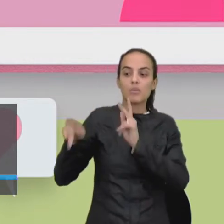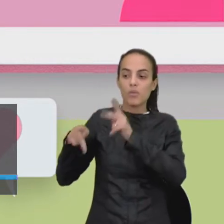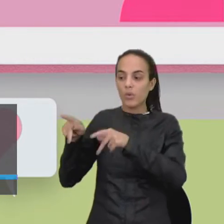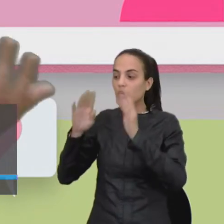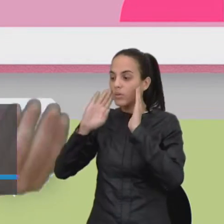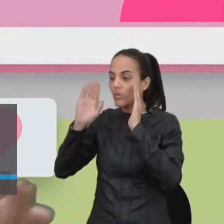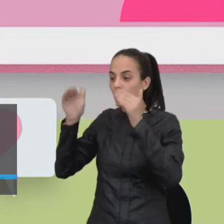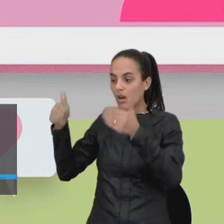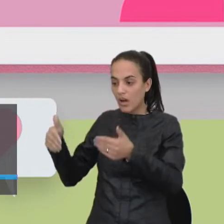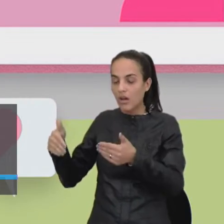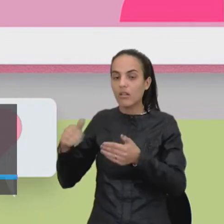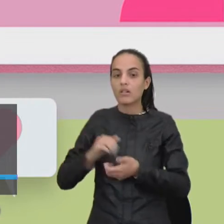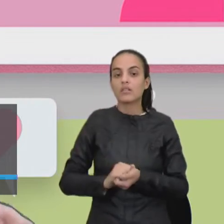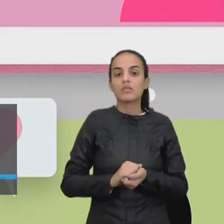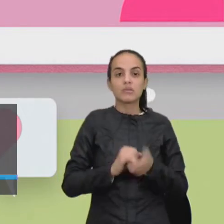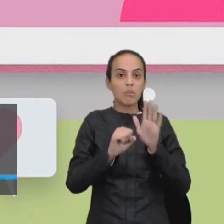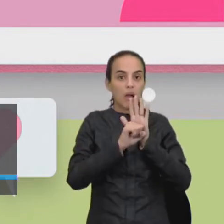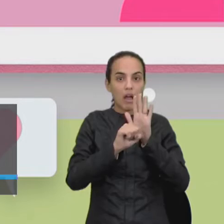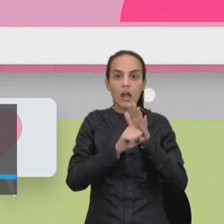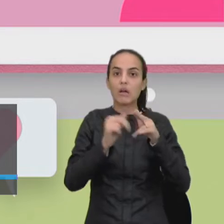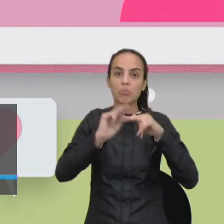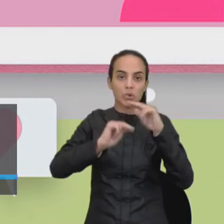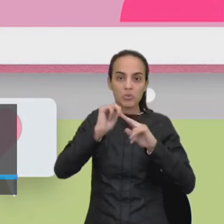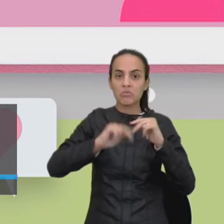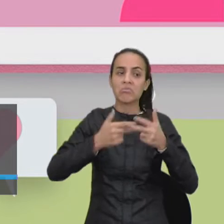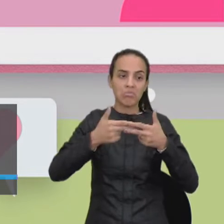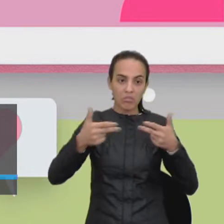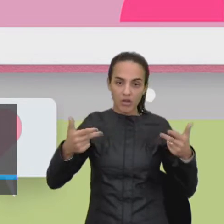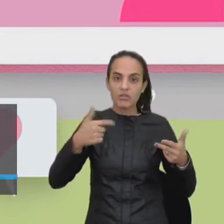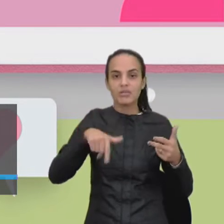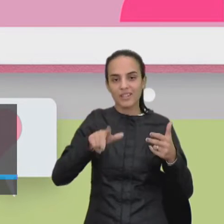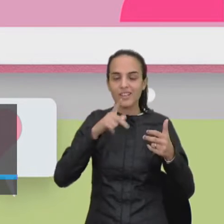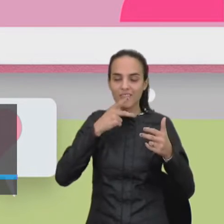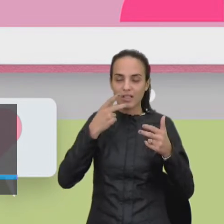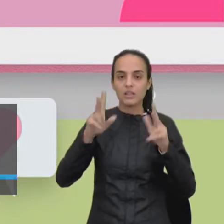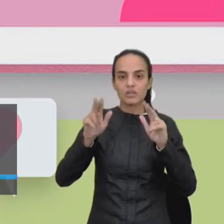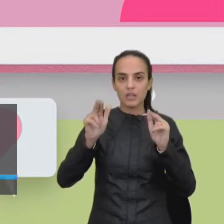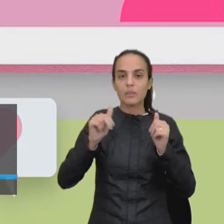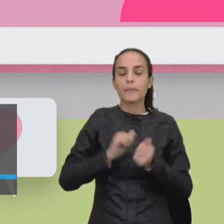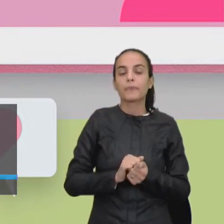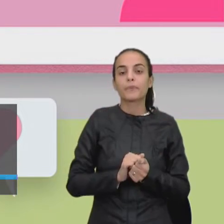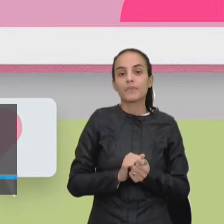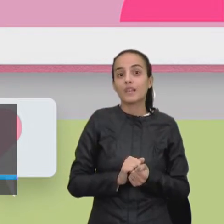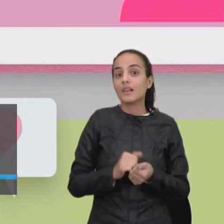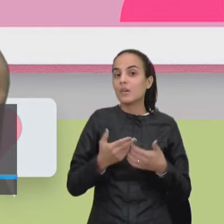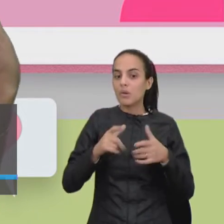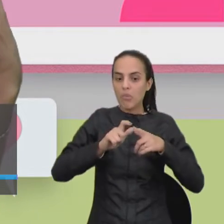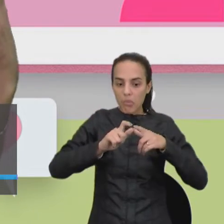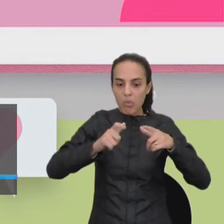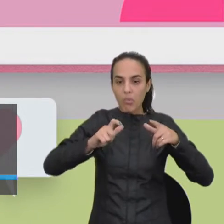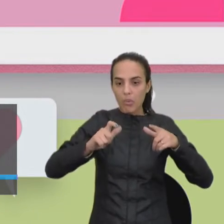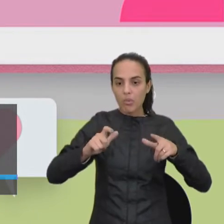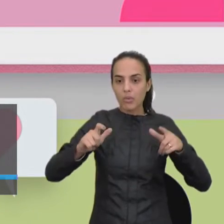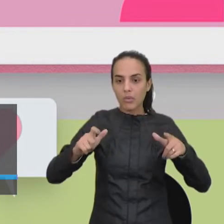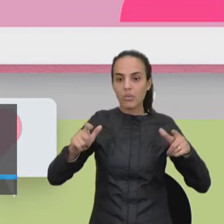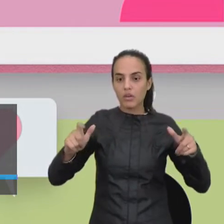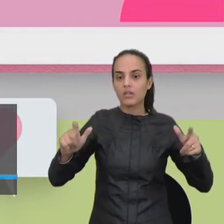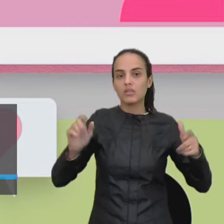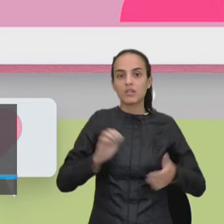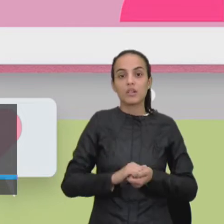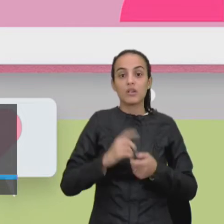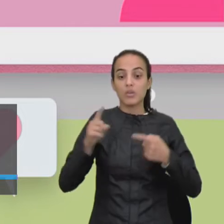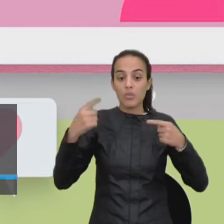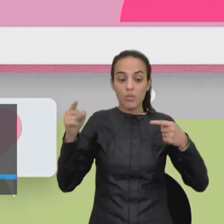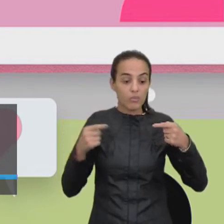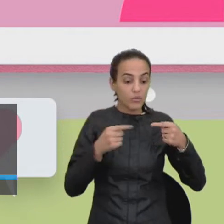público-alvo, a sua marca, o seu produto, enfim, como a gente está falando sobre ações publicitárias, acaba expandindo, né? Ele acaba atingindo